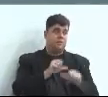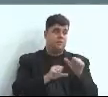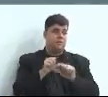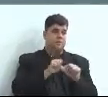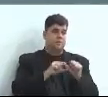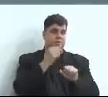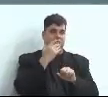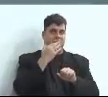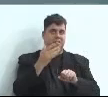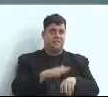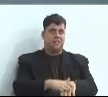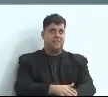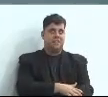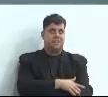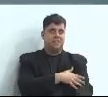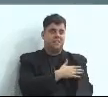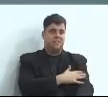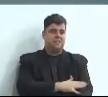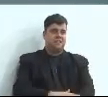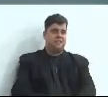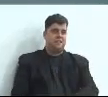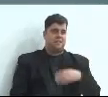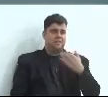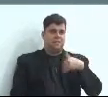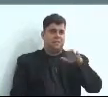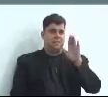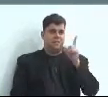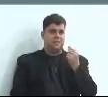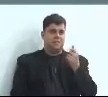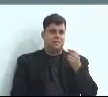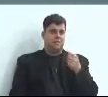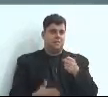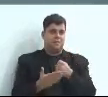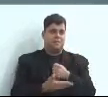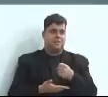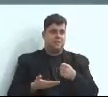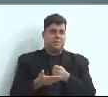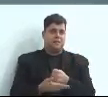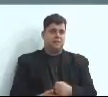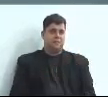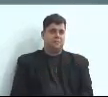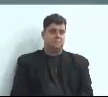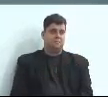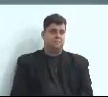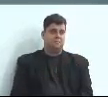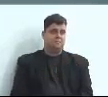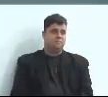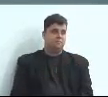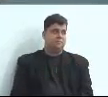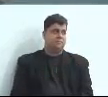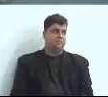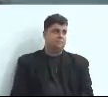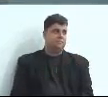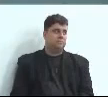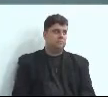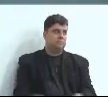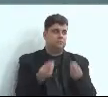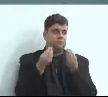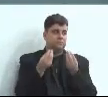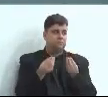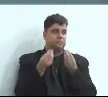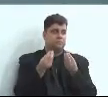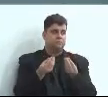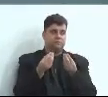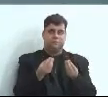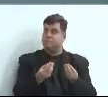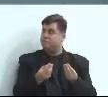cor da pele para ter mais dinheiro do fundão. É inacreditável isso. Gente, nós